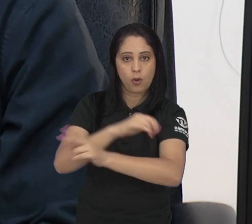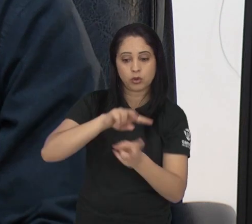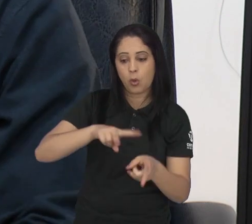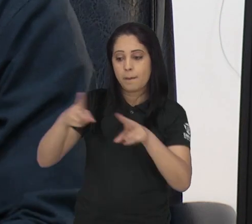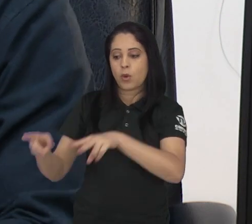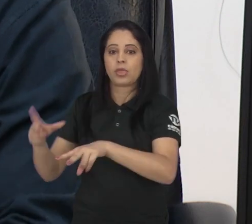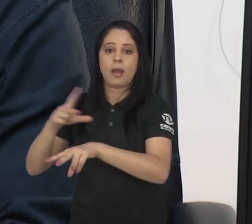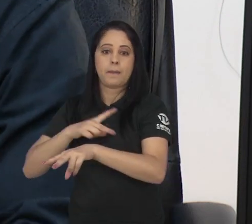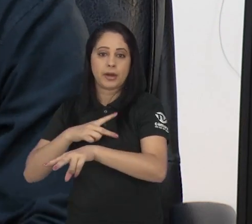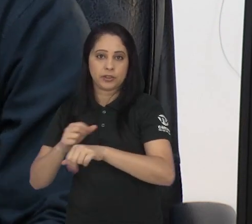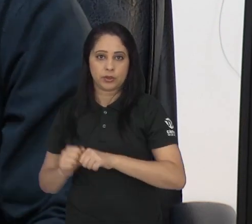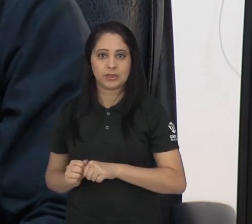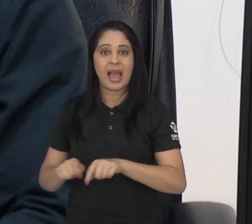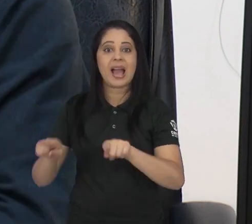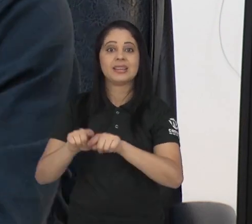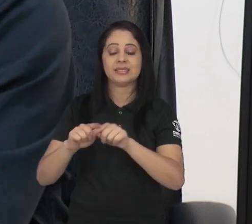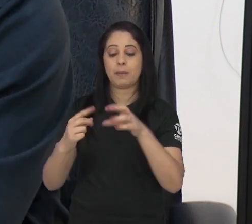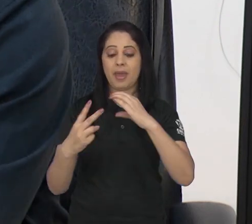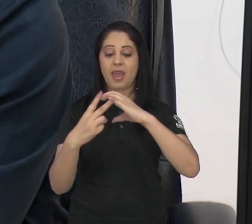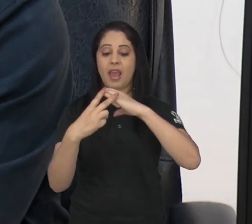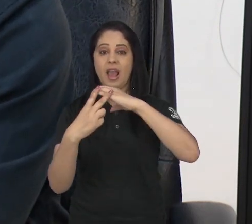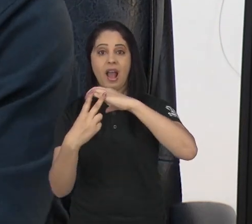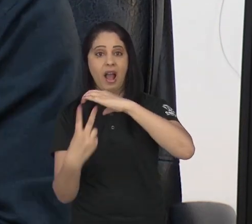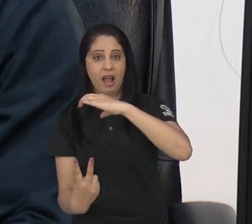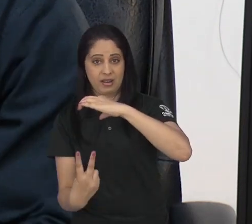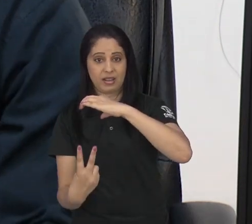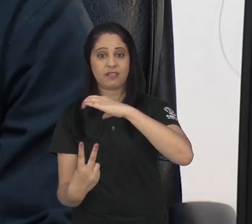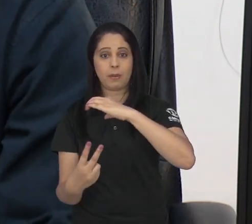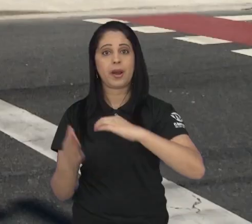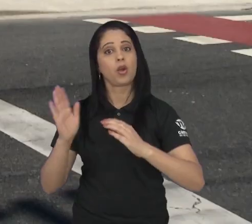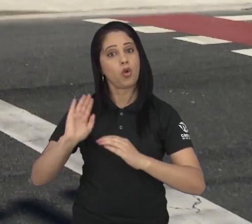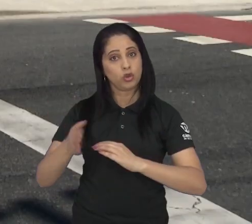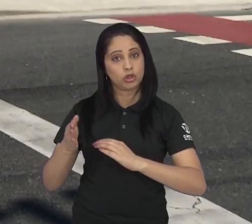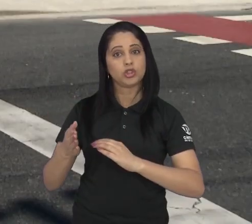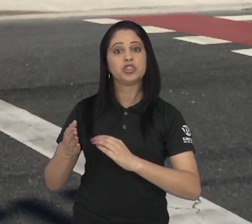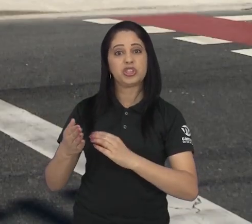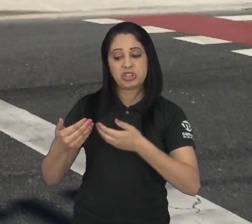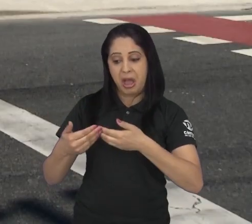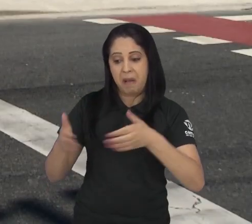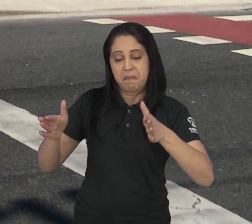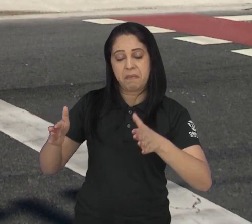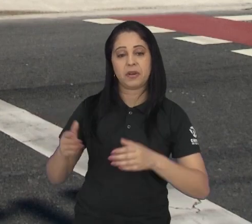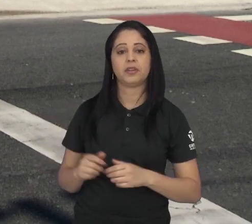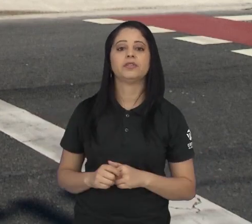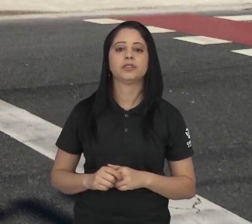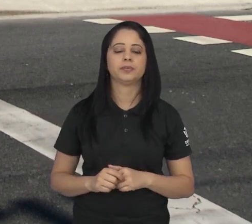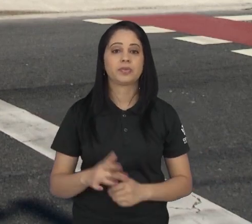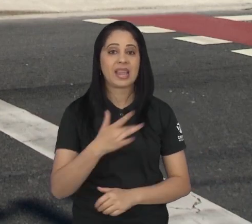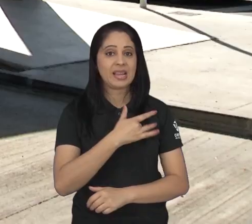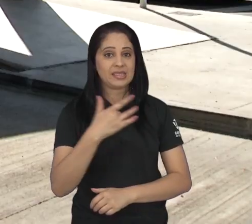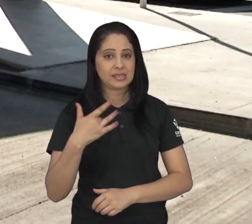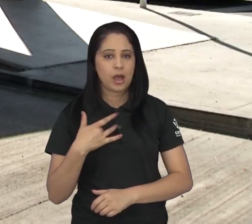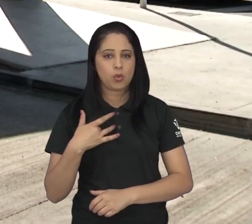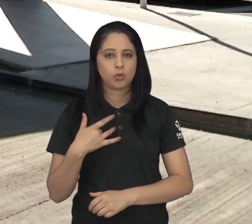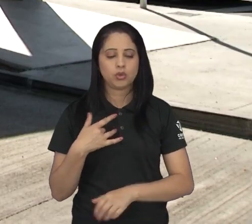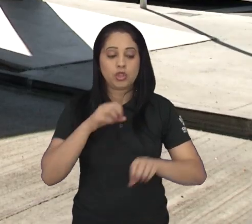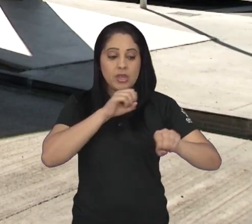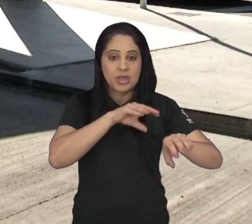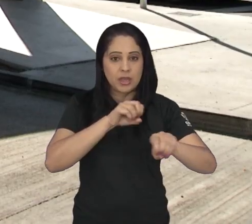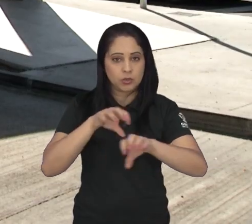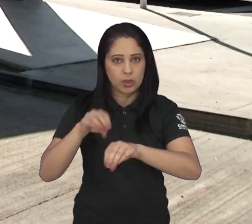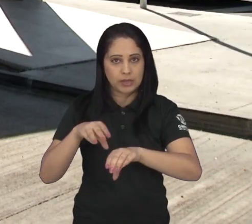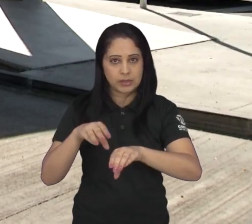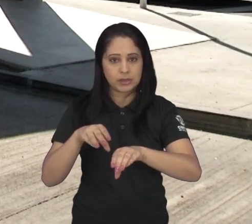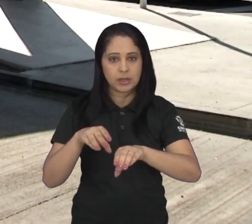aeroporto Marques Pereira Arena Farma Conde que já está funcionando assim como saúde e educação ter uma boa